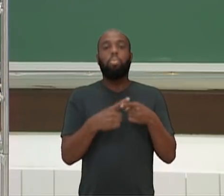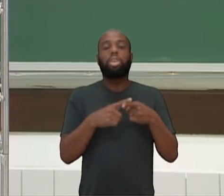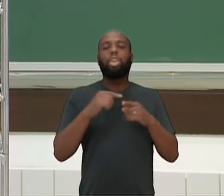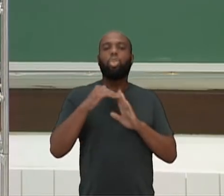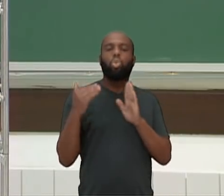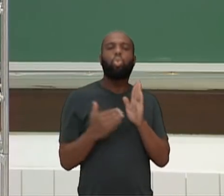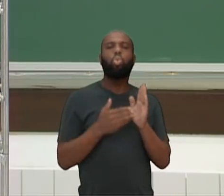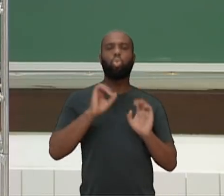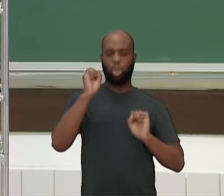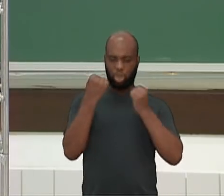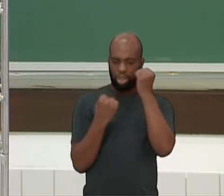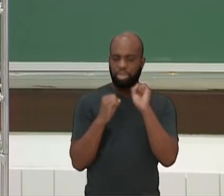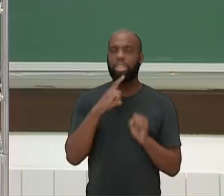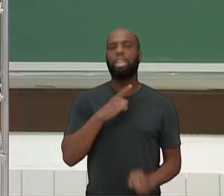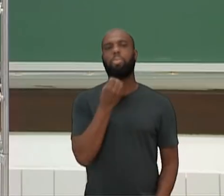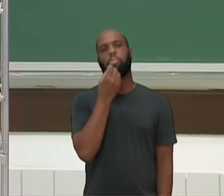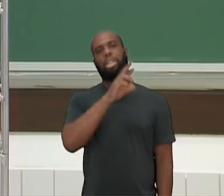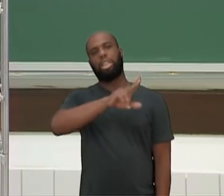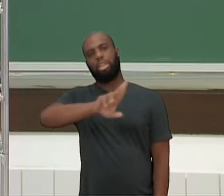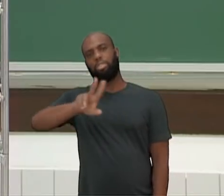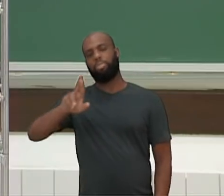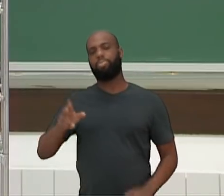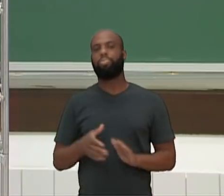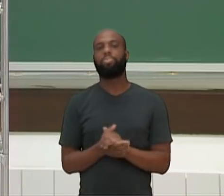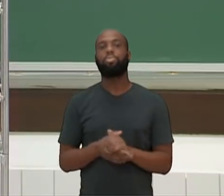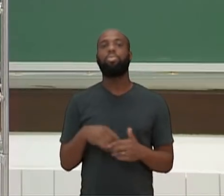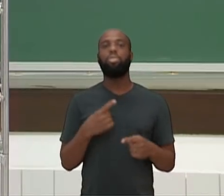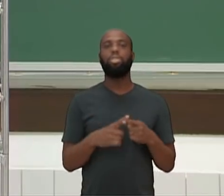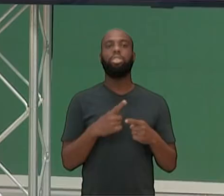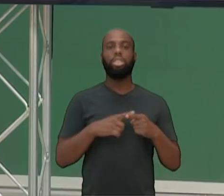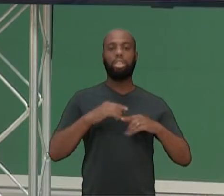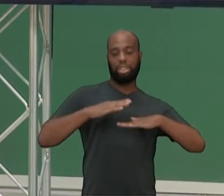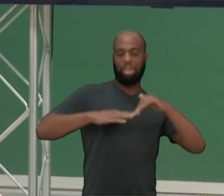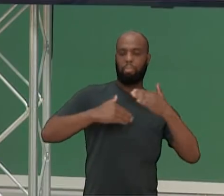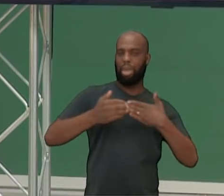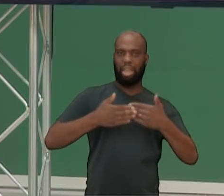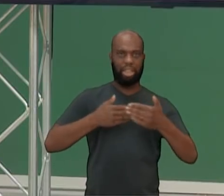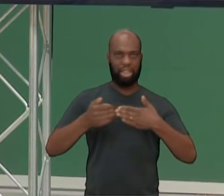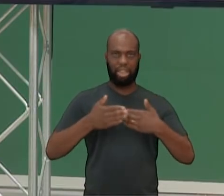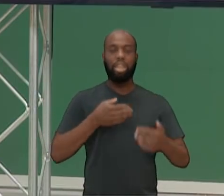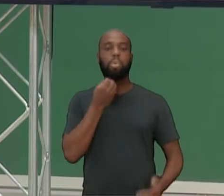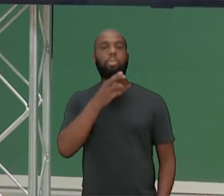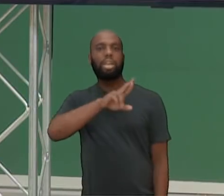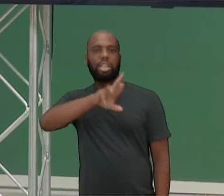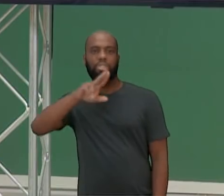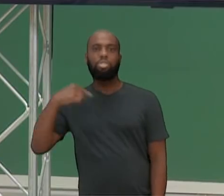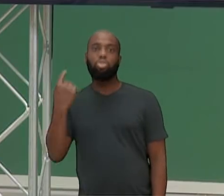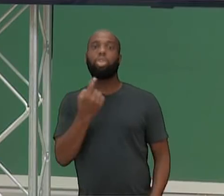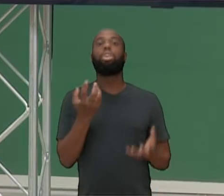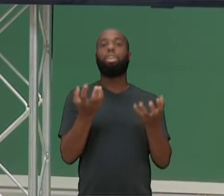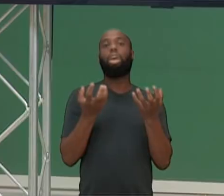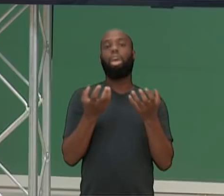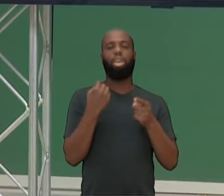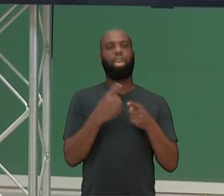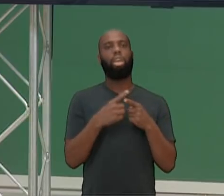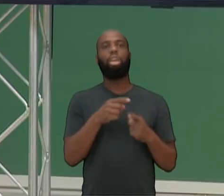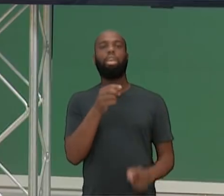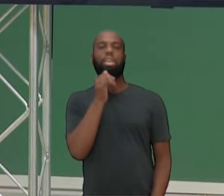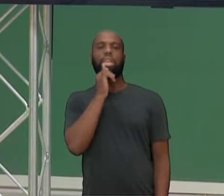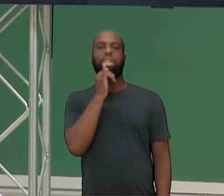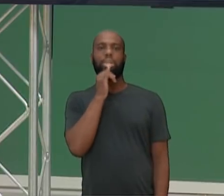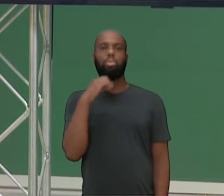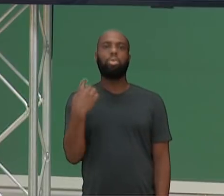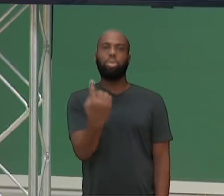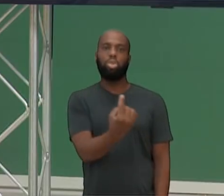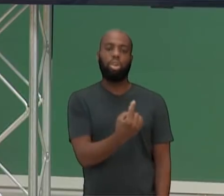né? Independente de que tipo de benefício você está buscando, você vai alcançar benefícios que às vezes você nem imagina que está alcançando